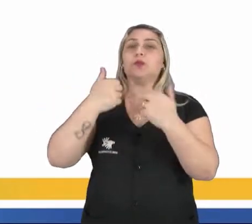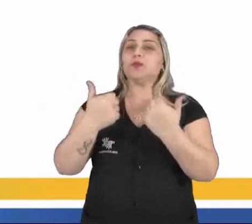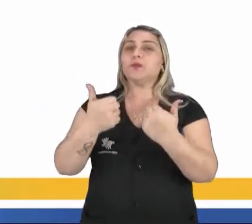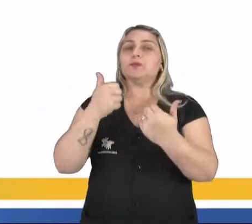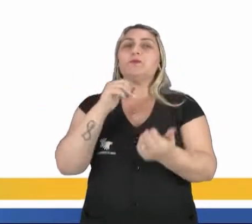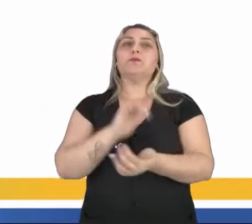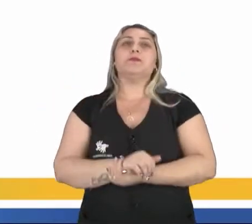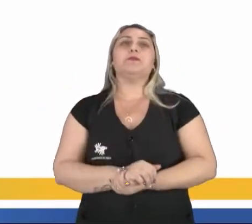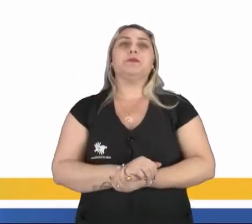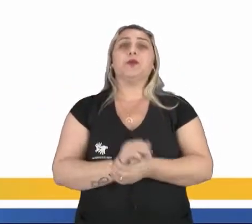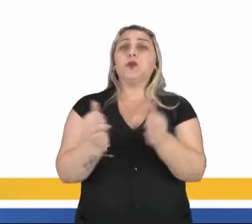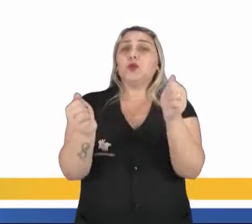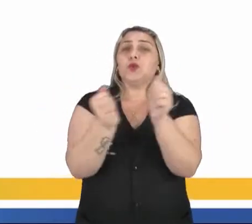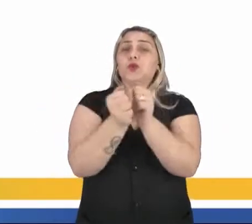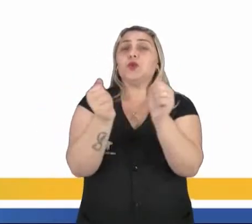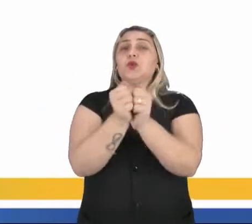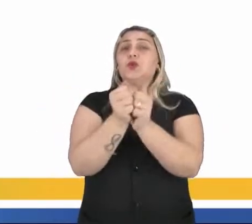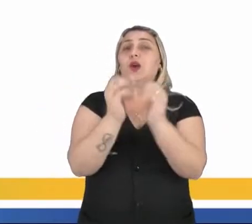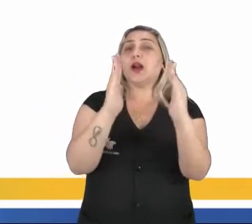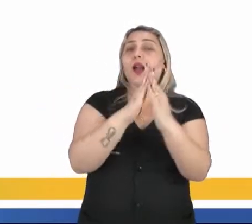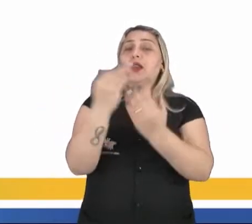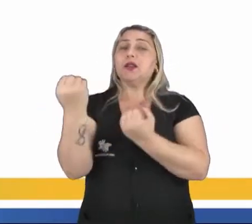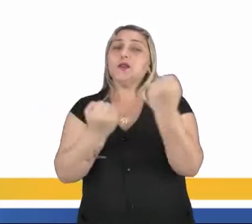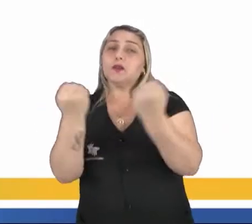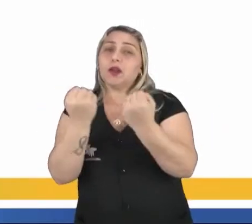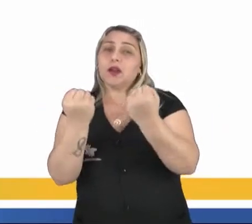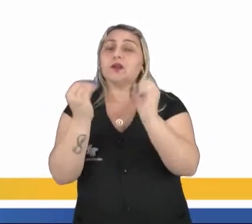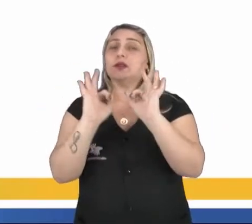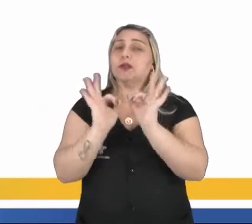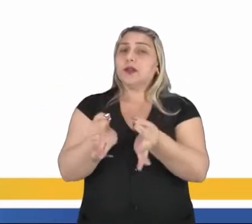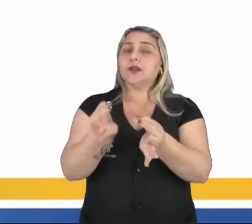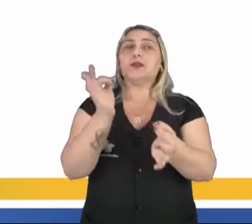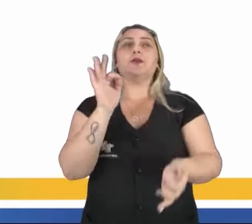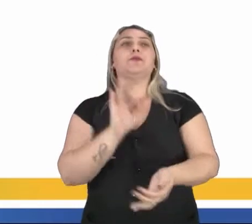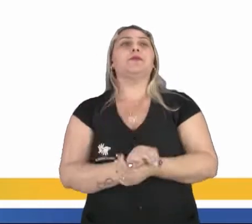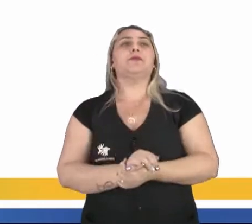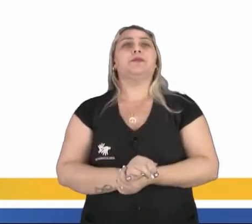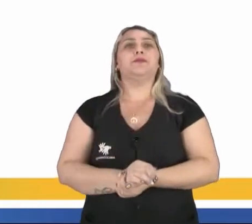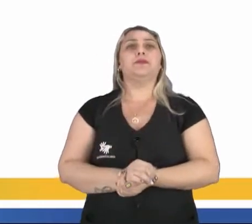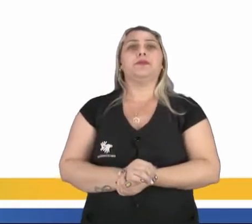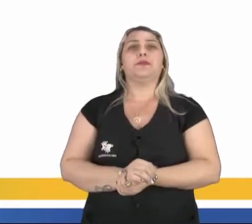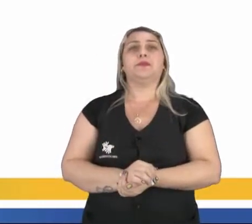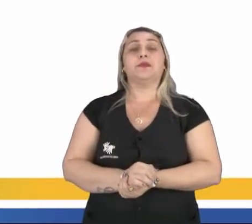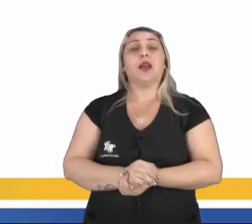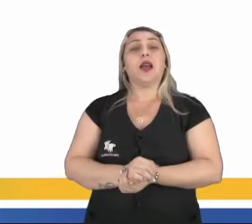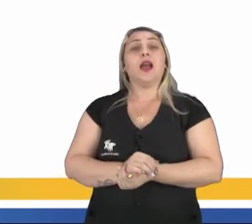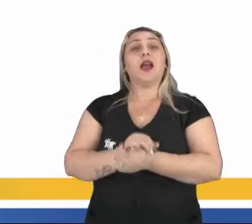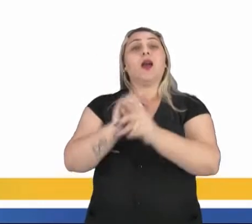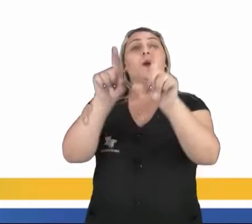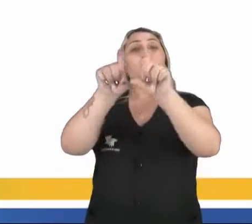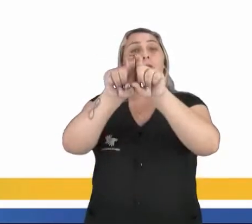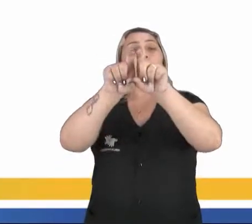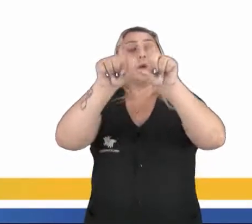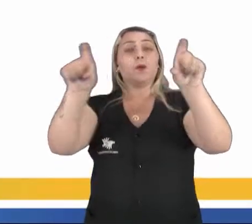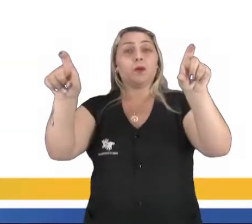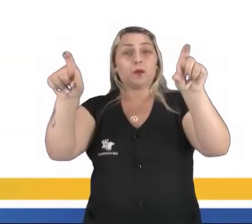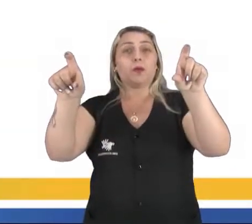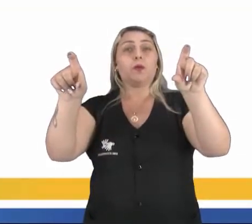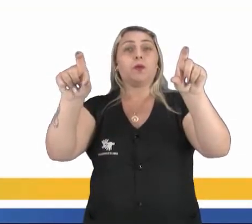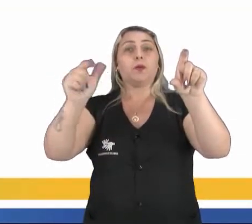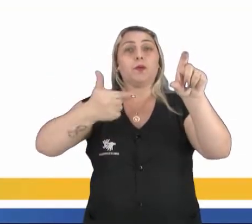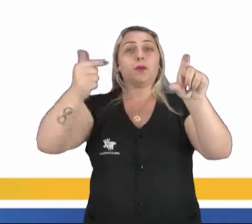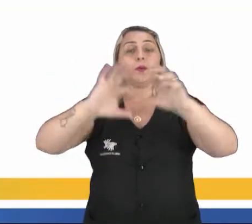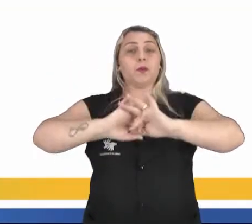vender a casa e juntou ali nem o carro, tá certo? Então, é uma oração, né,